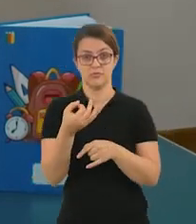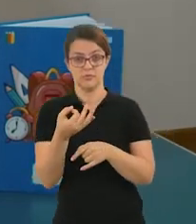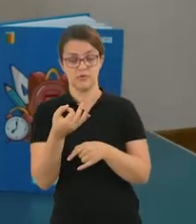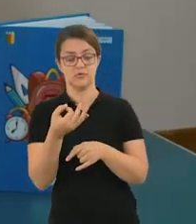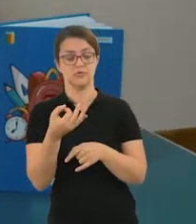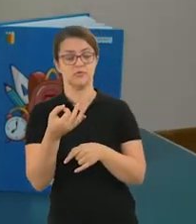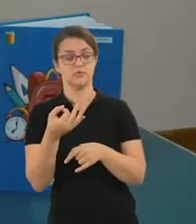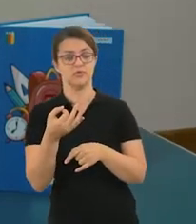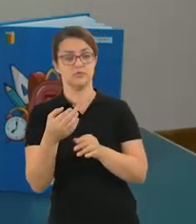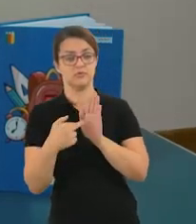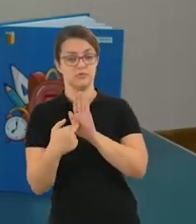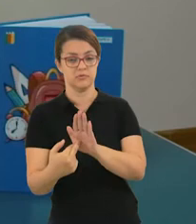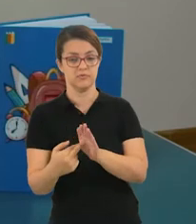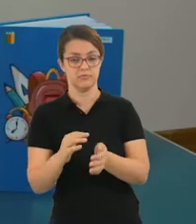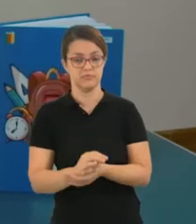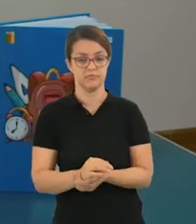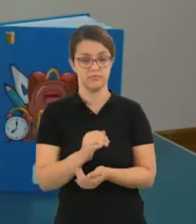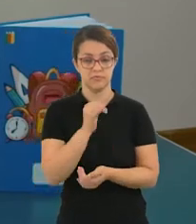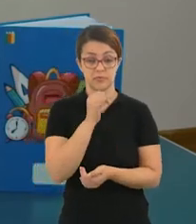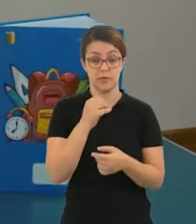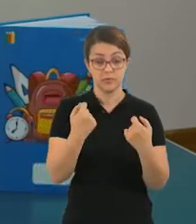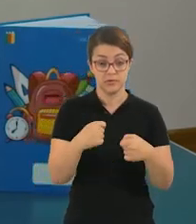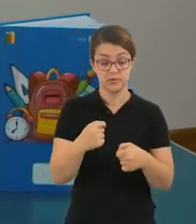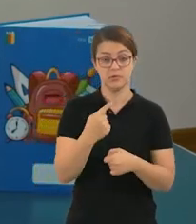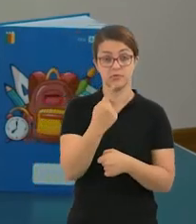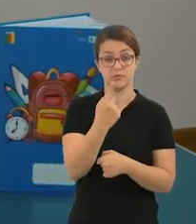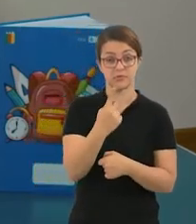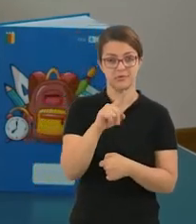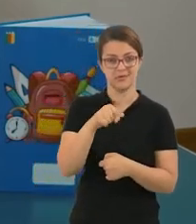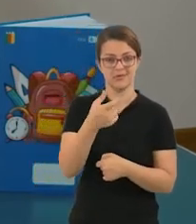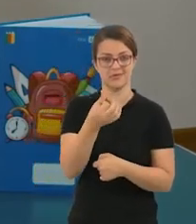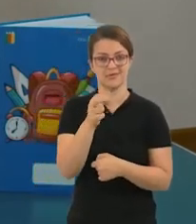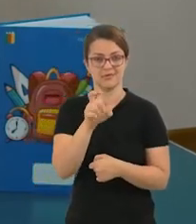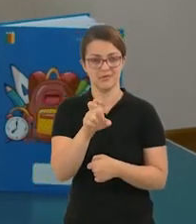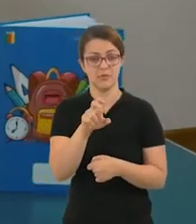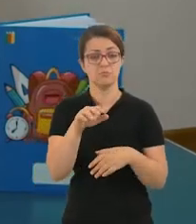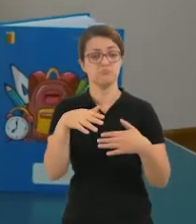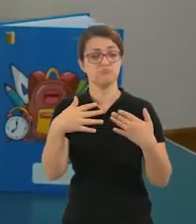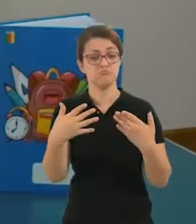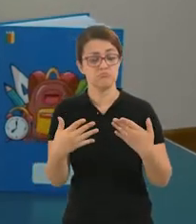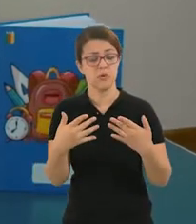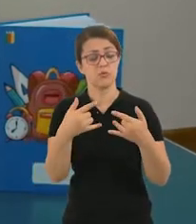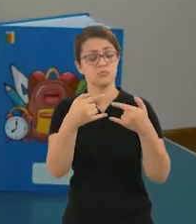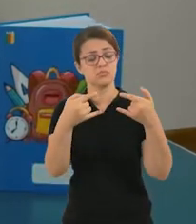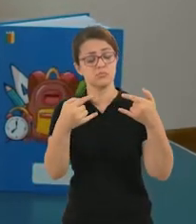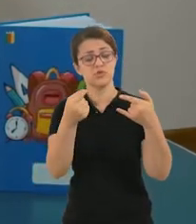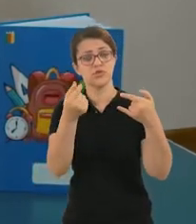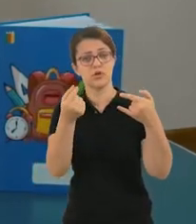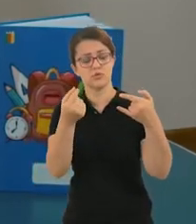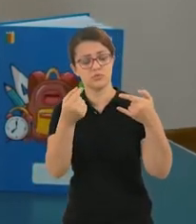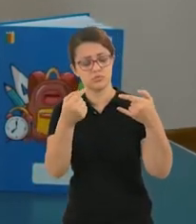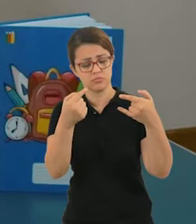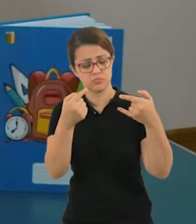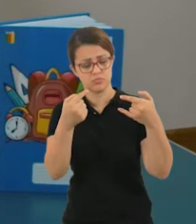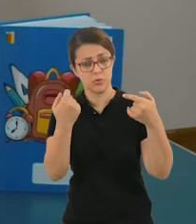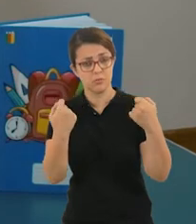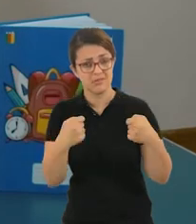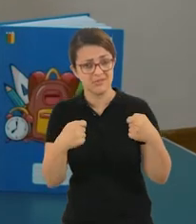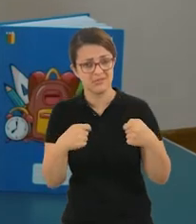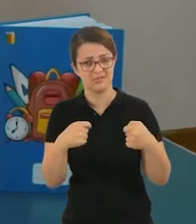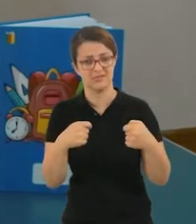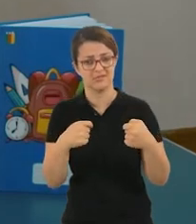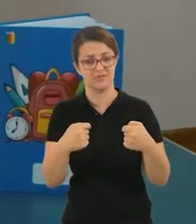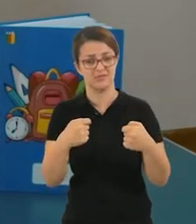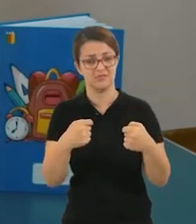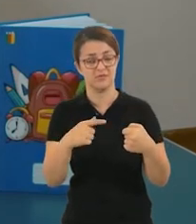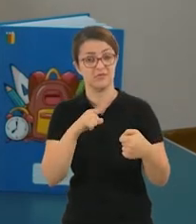Então, eu preciso de R$ 12,65. Quais dessas notas e moedas eu